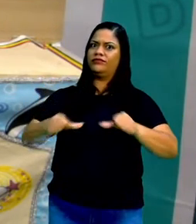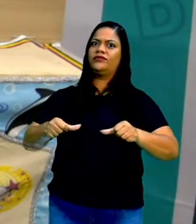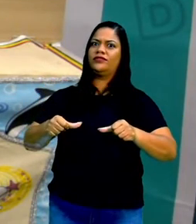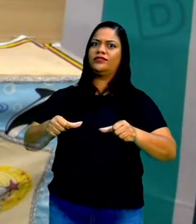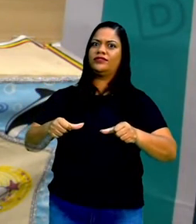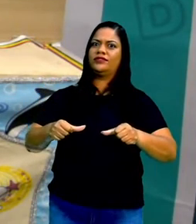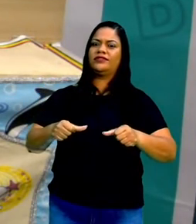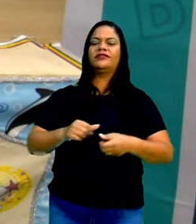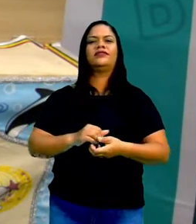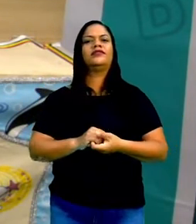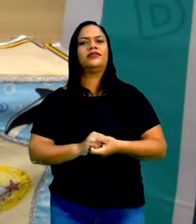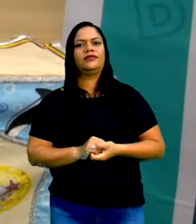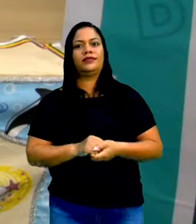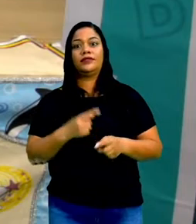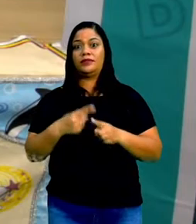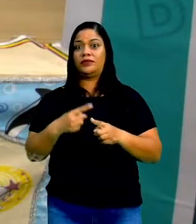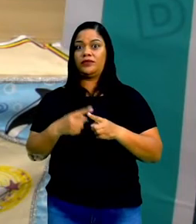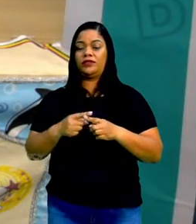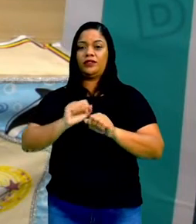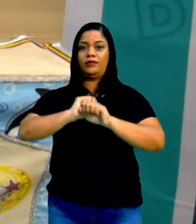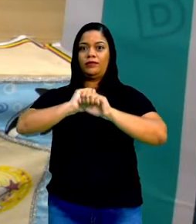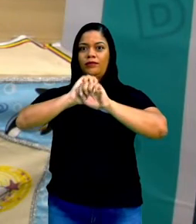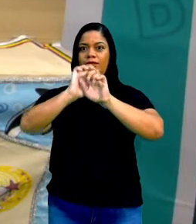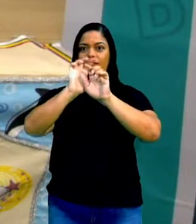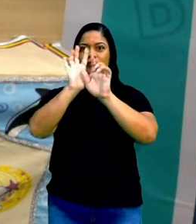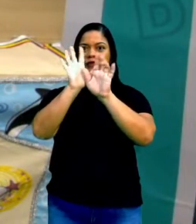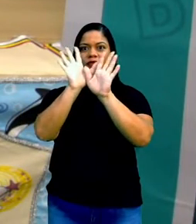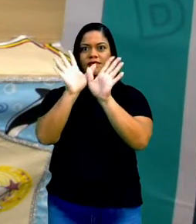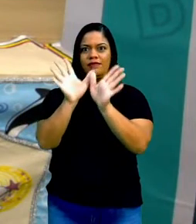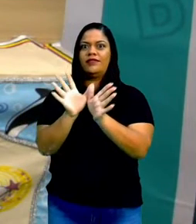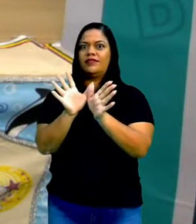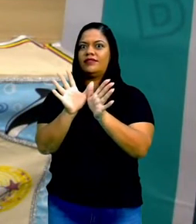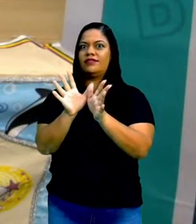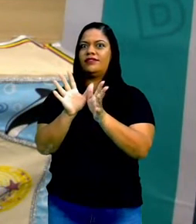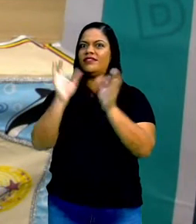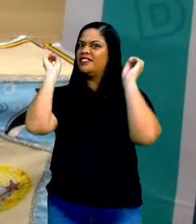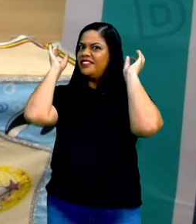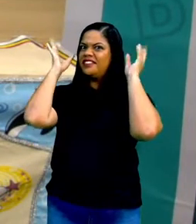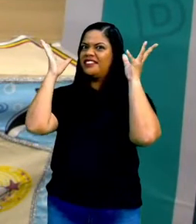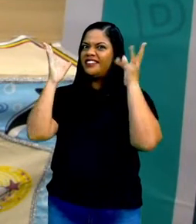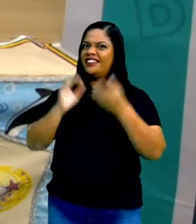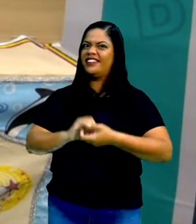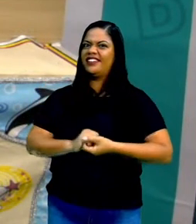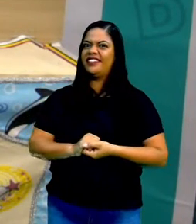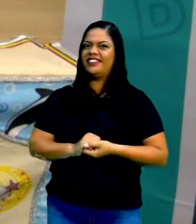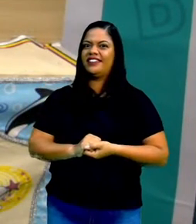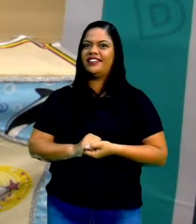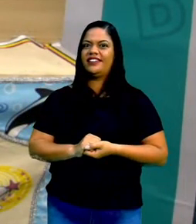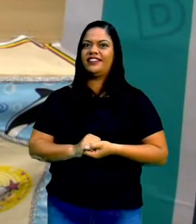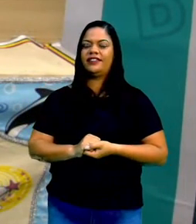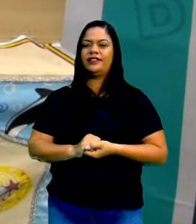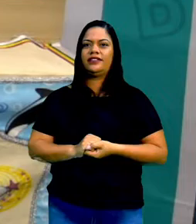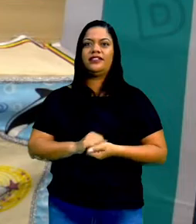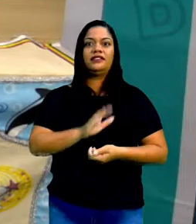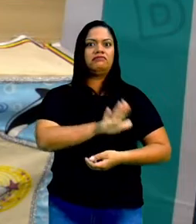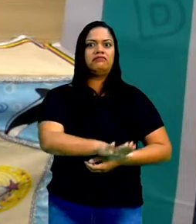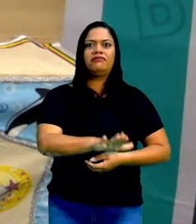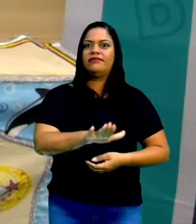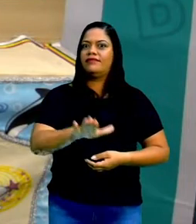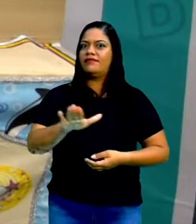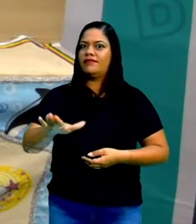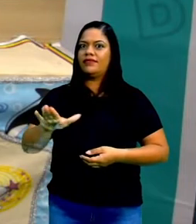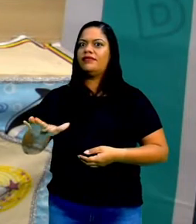sua graça, porque o pavão, onde ele passa, né, leiturinha? Aonde ele passa,